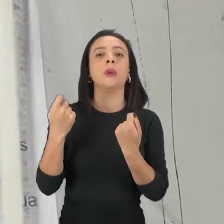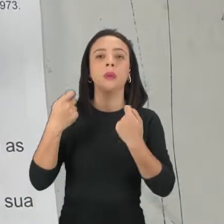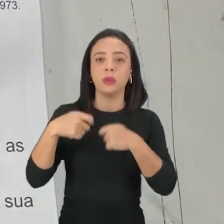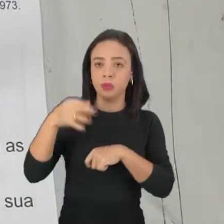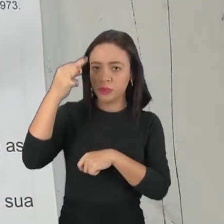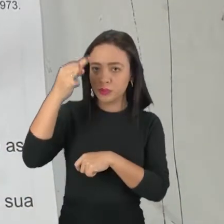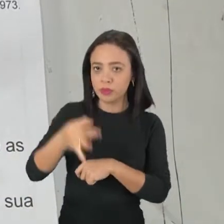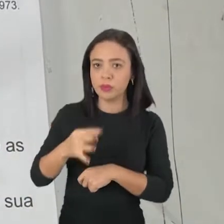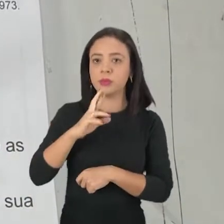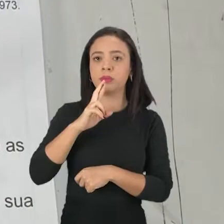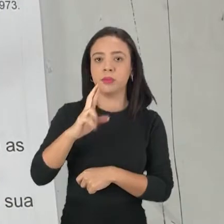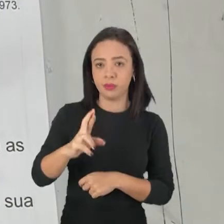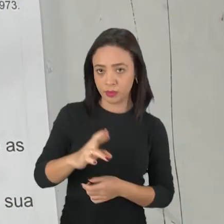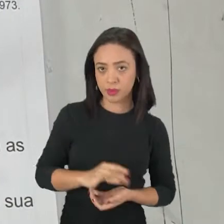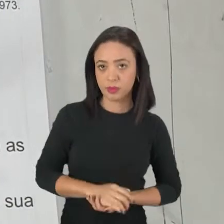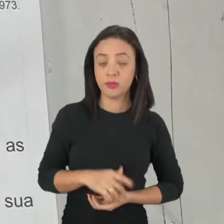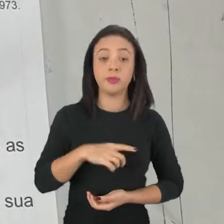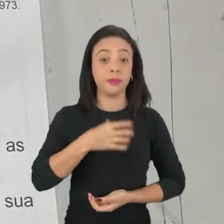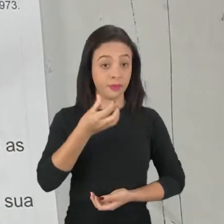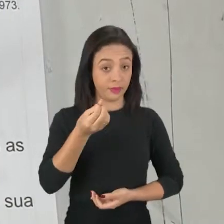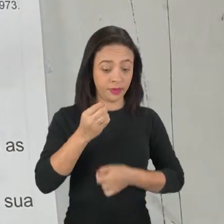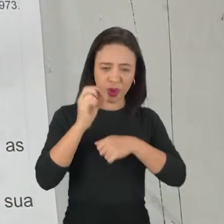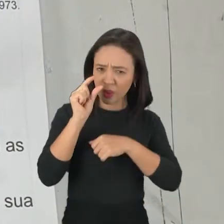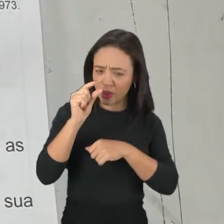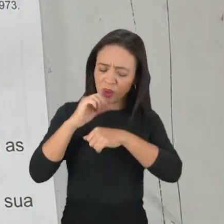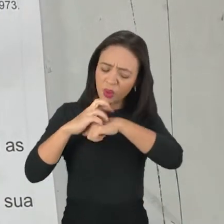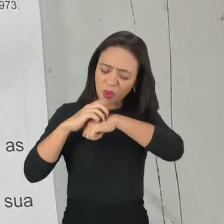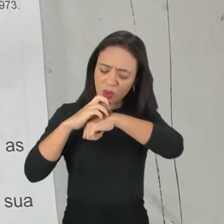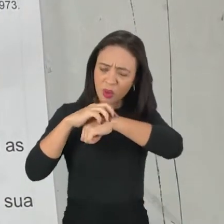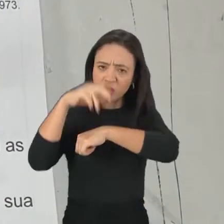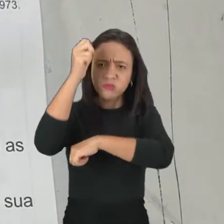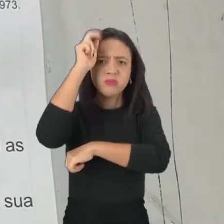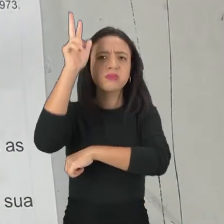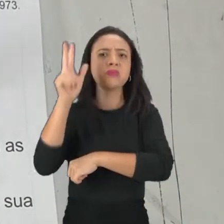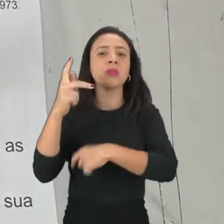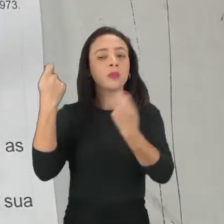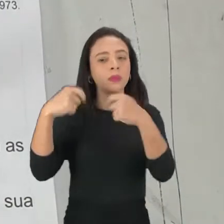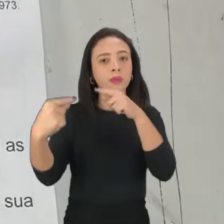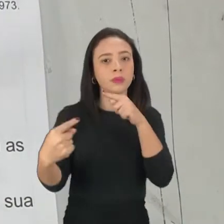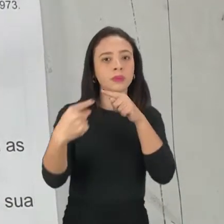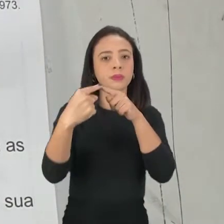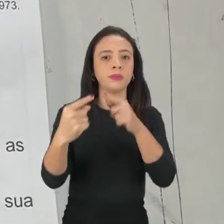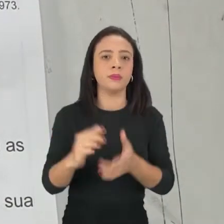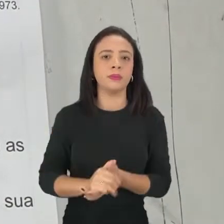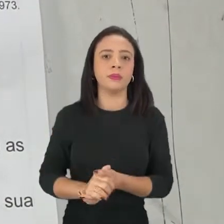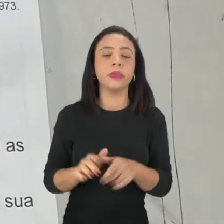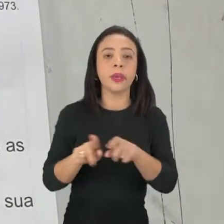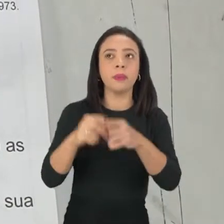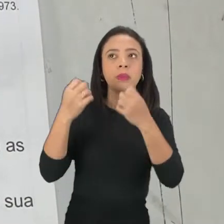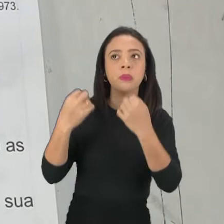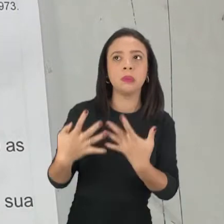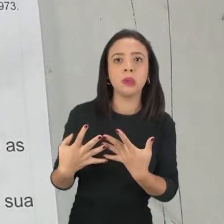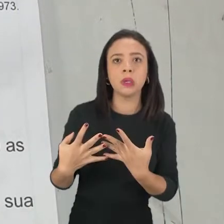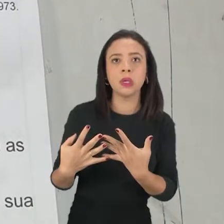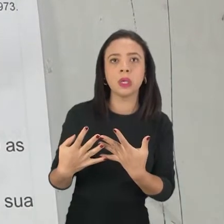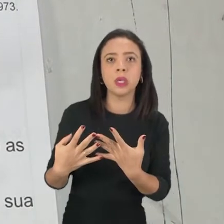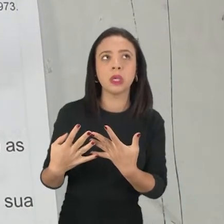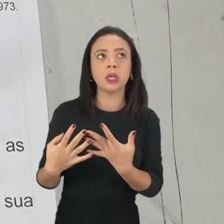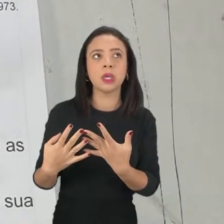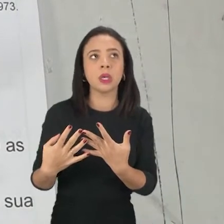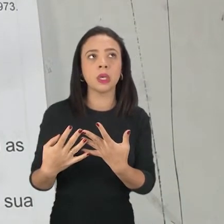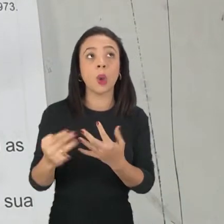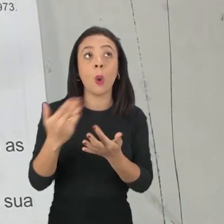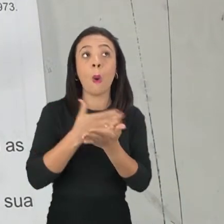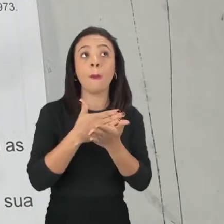correto seis aranhinhas muito espertas e para poder fazer a concordância é que nem quando ela falou principiou a tomar